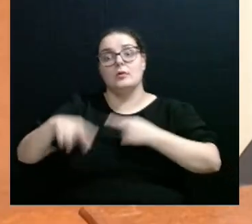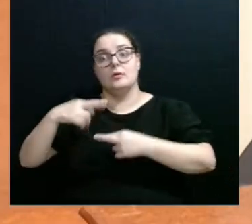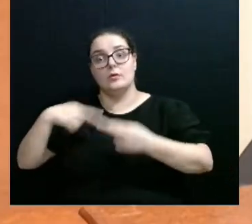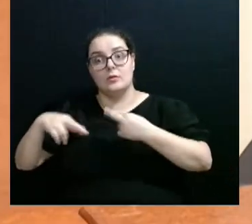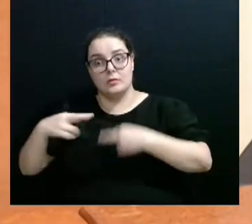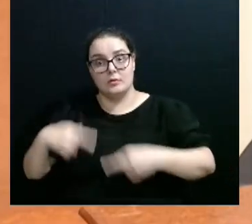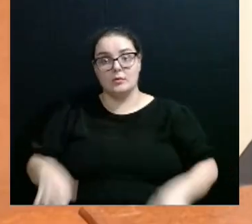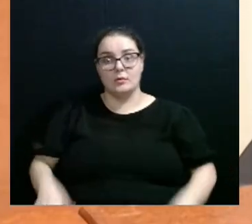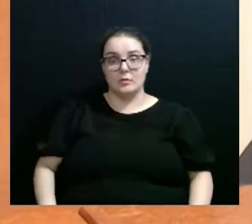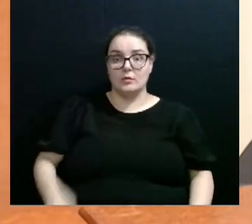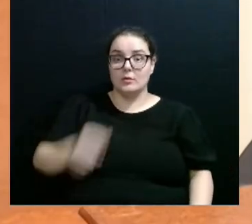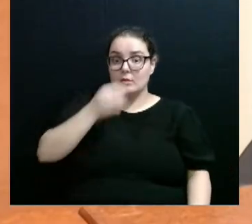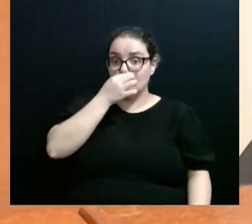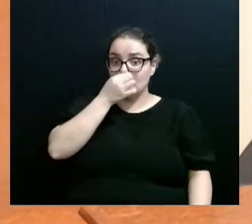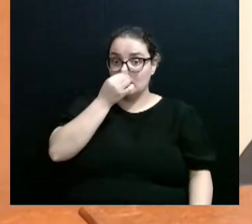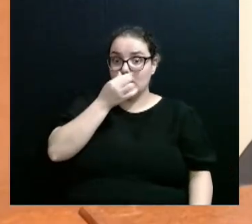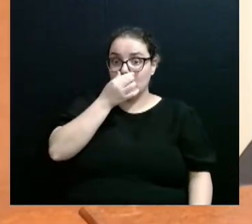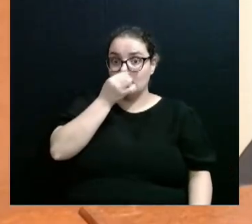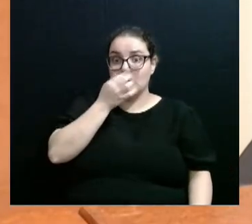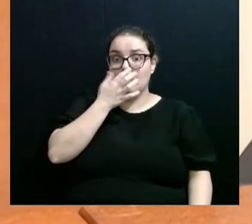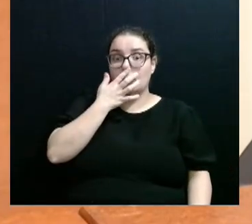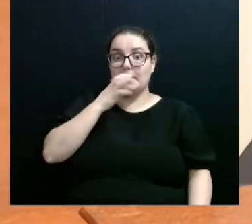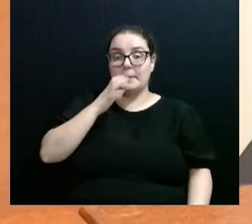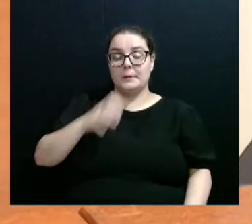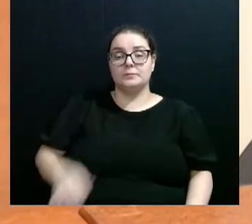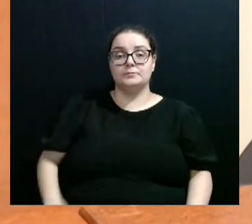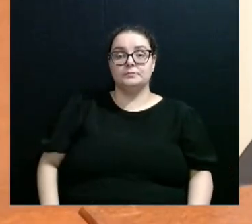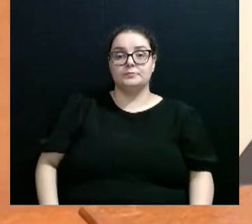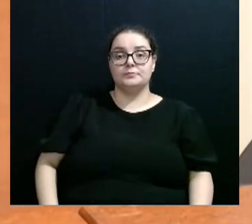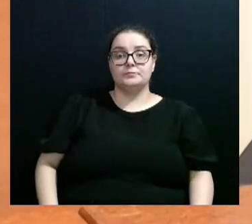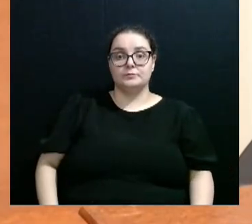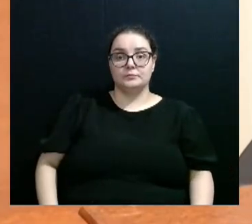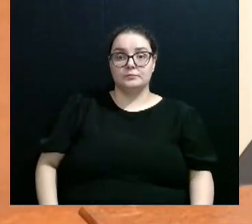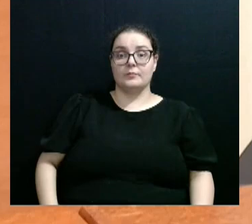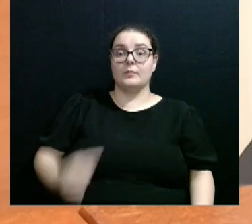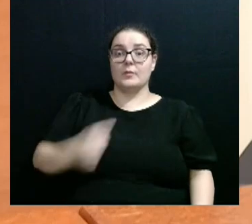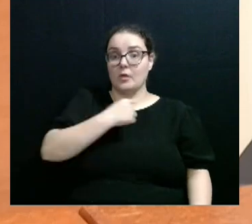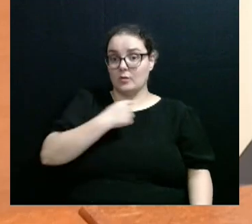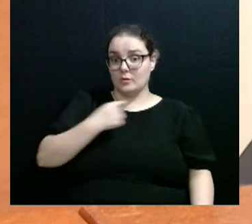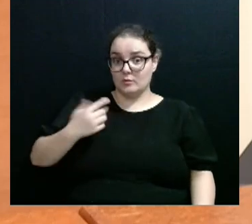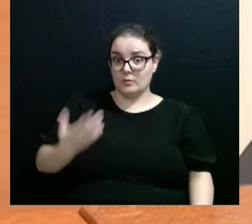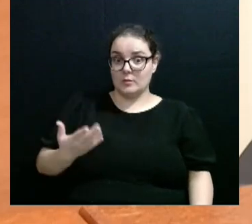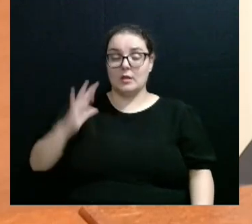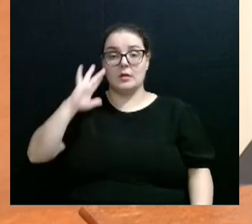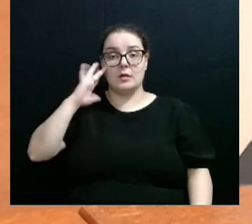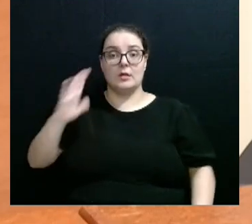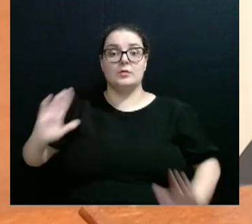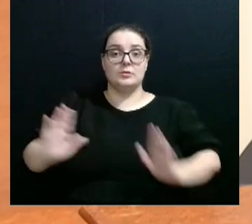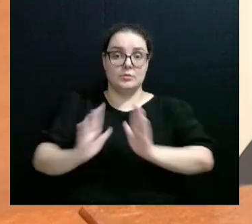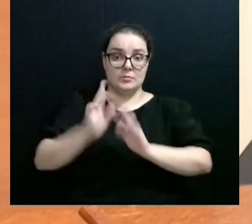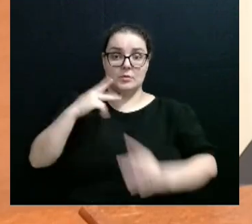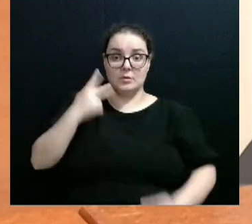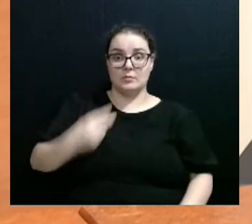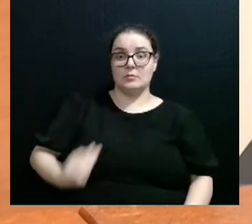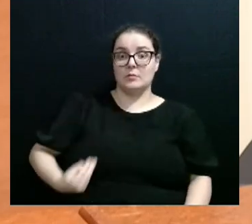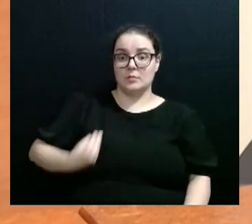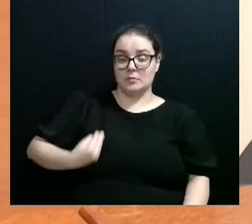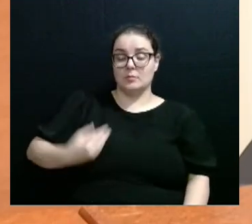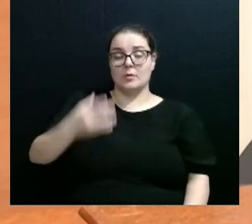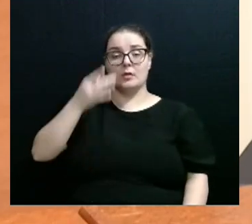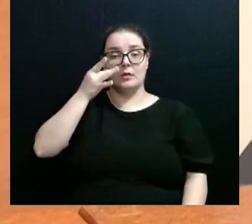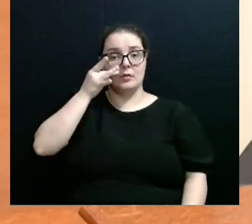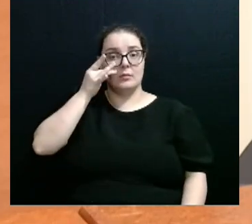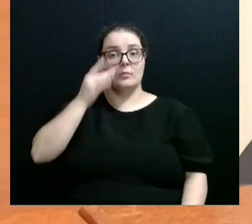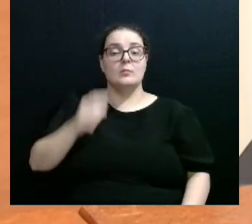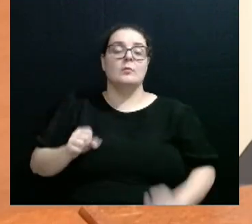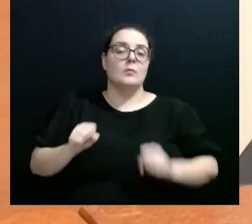minutinho. Com relação a essa questão do prazo, eu acho que a frente parlamentar aqui presente pode justamente encaminhar